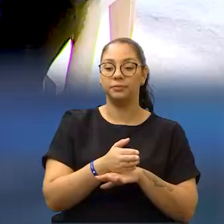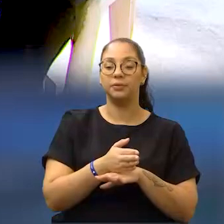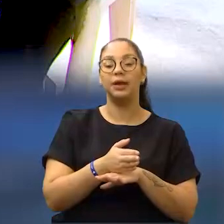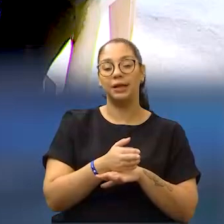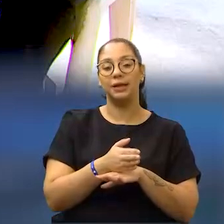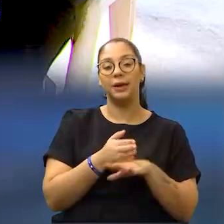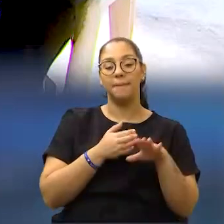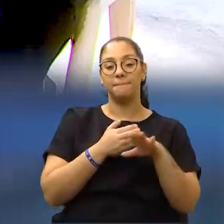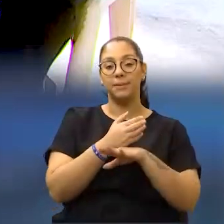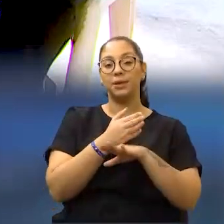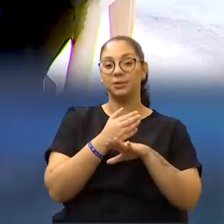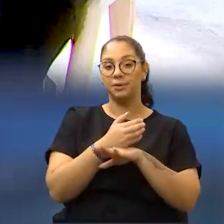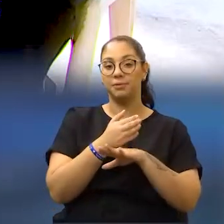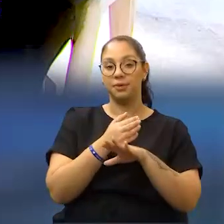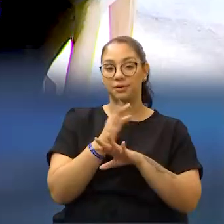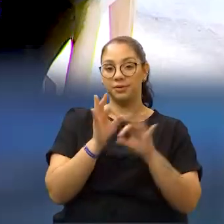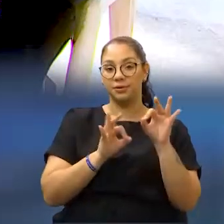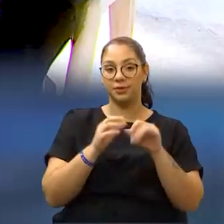frequentando